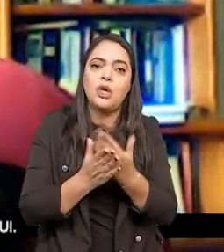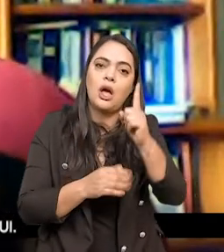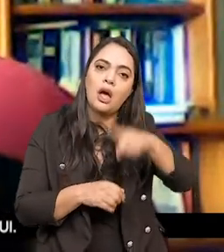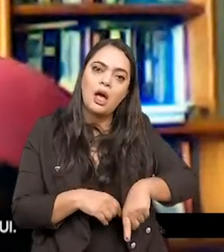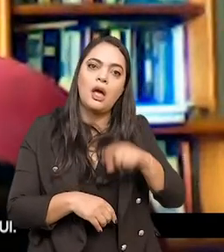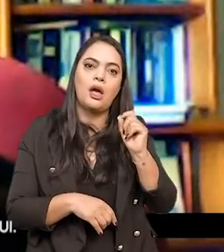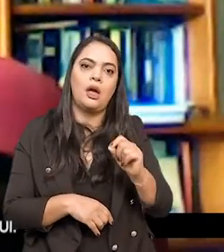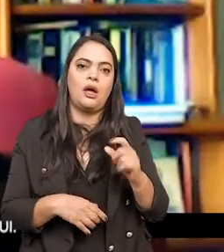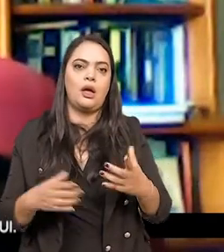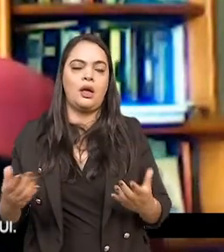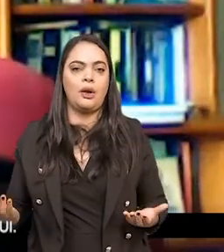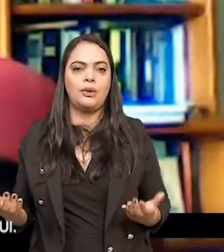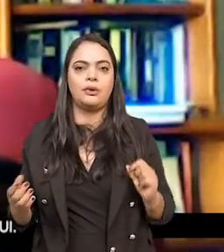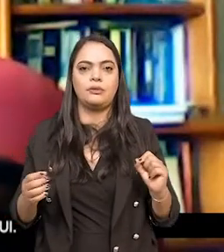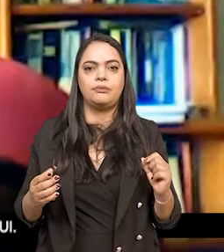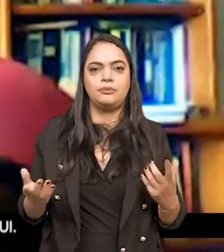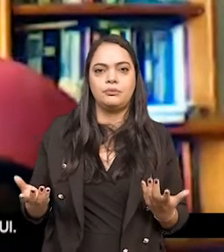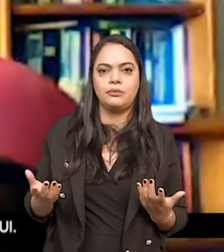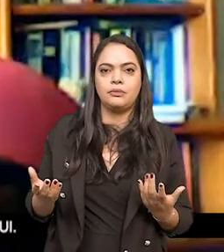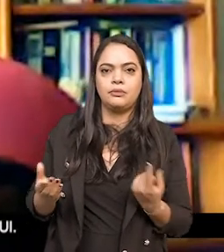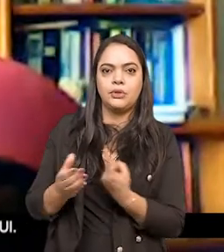os queer, que eu chamo aqui.